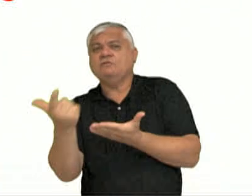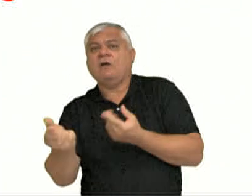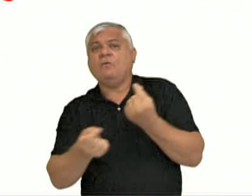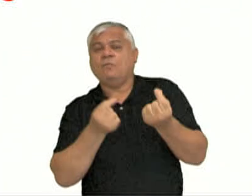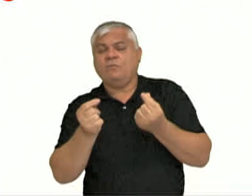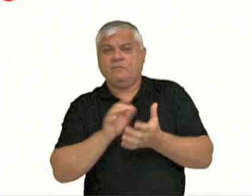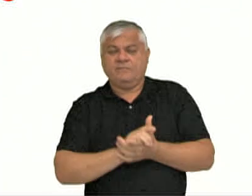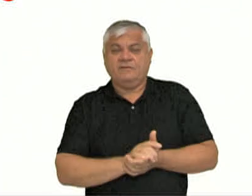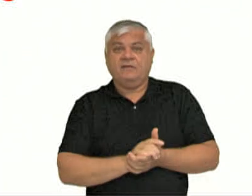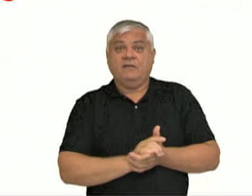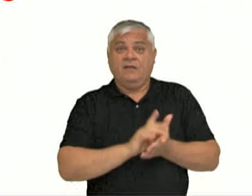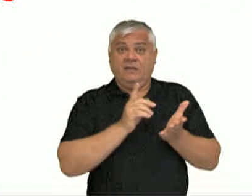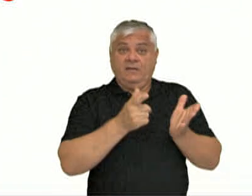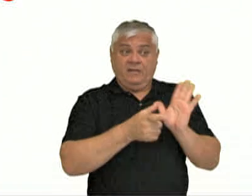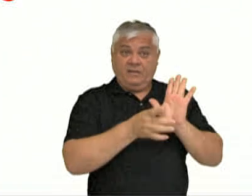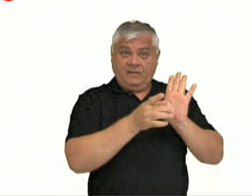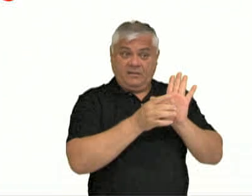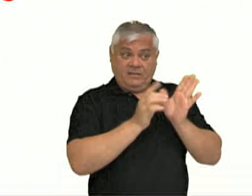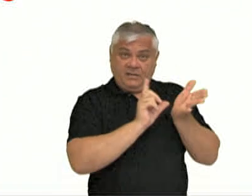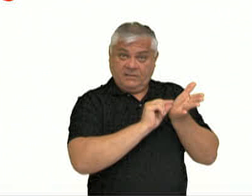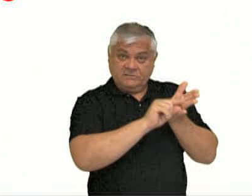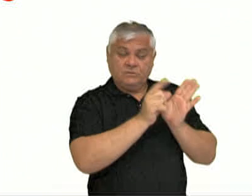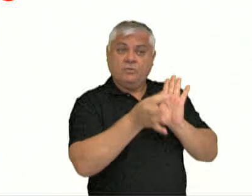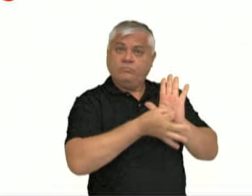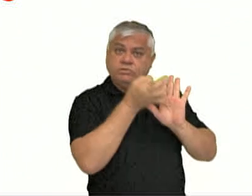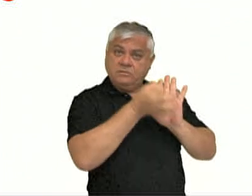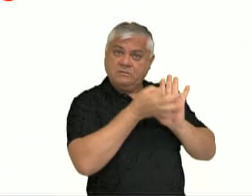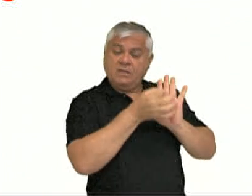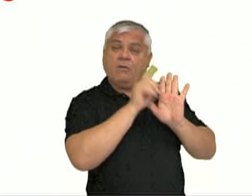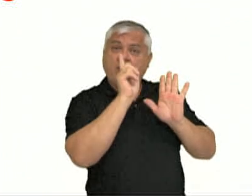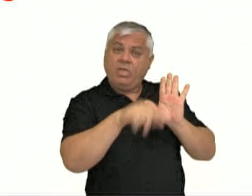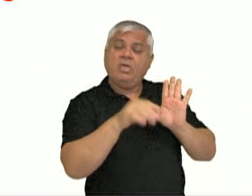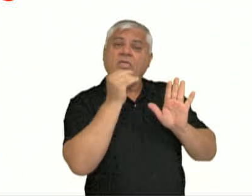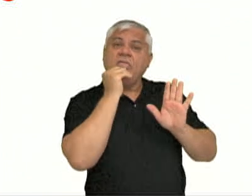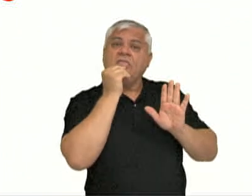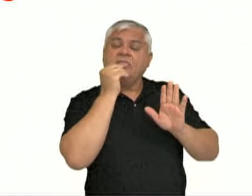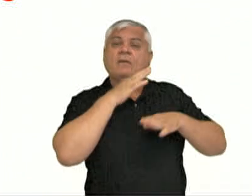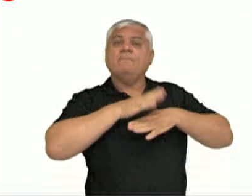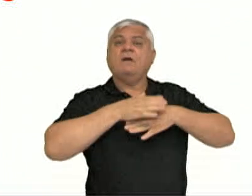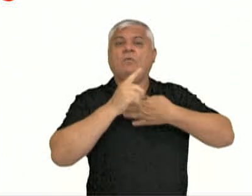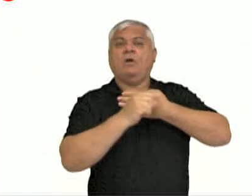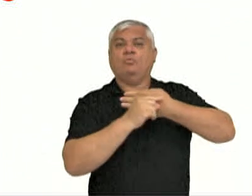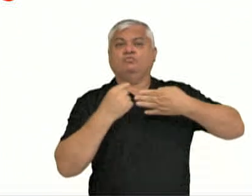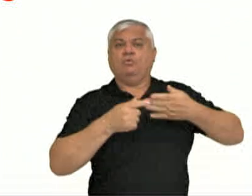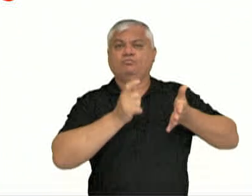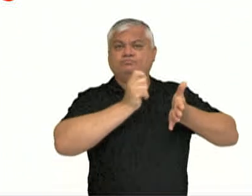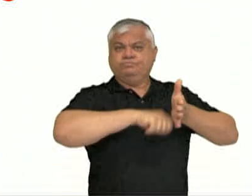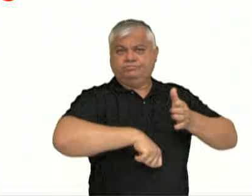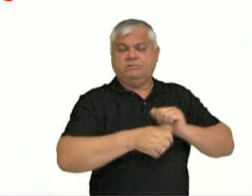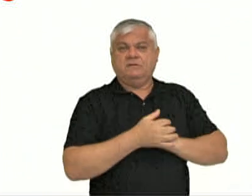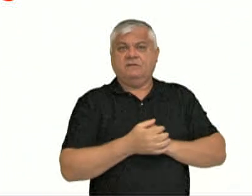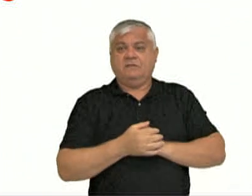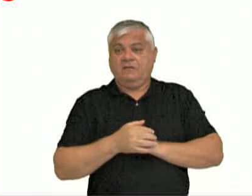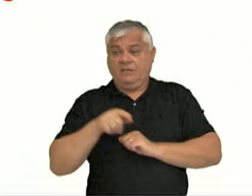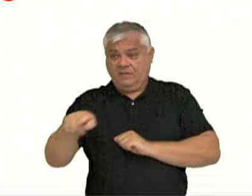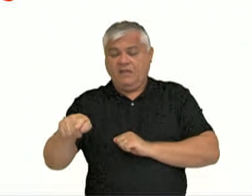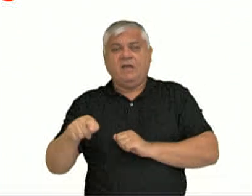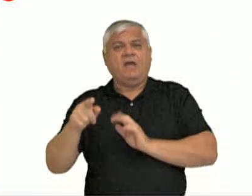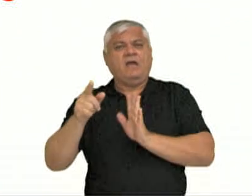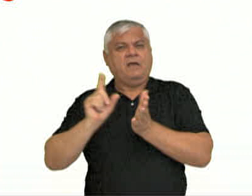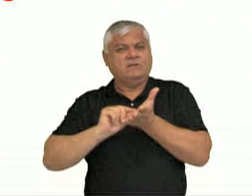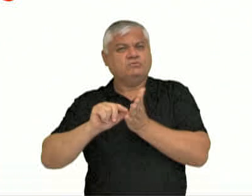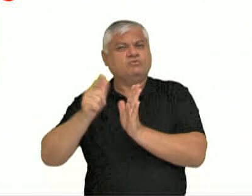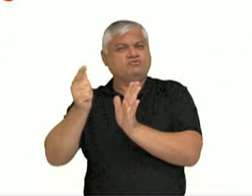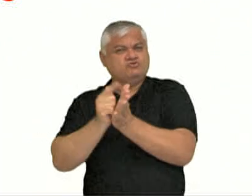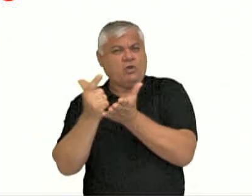um artigo de opinião em relação ao editorial está em quem assina. No artigo de opinião,